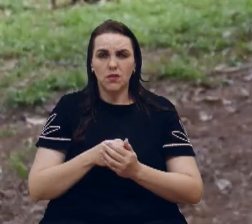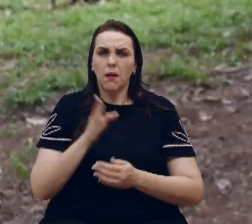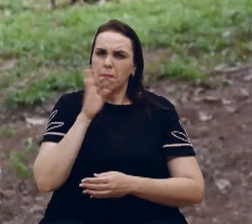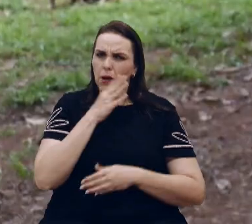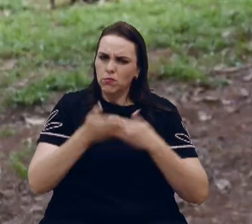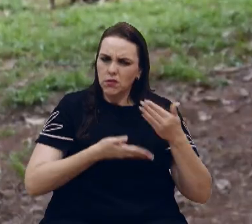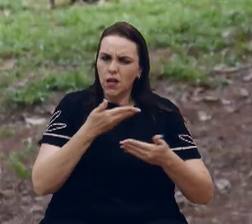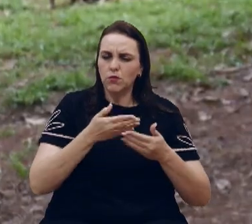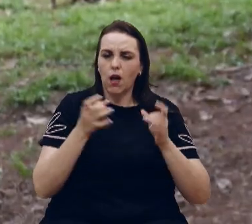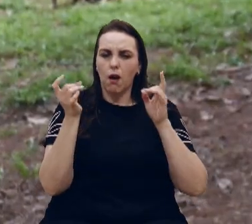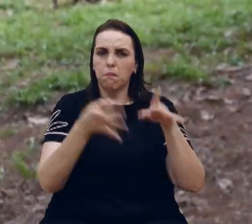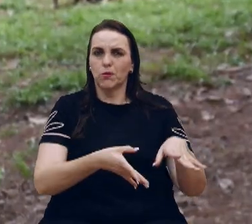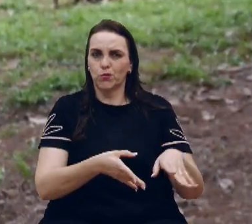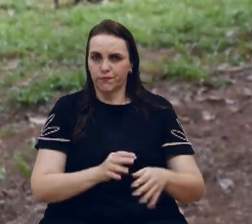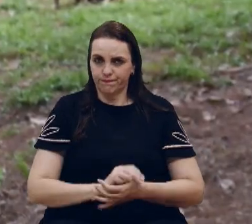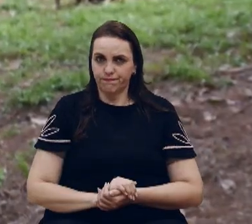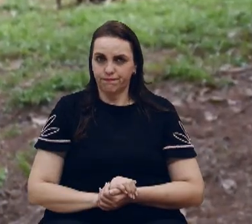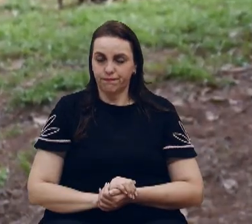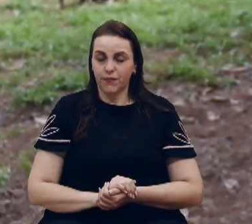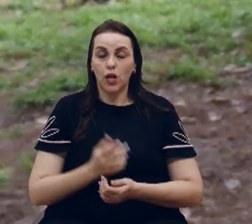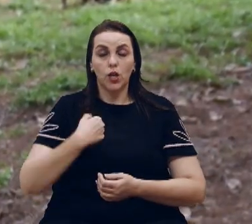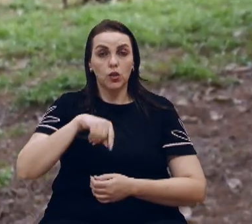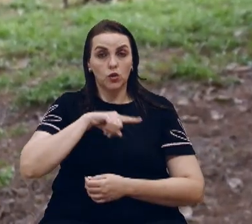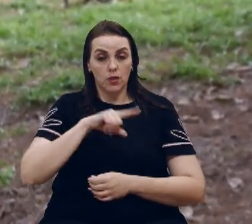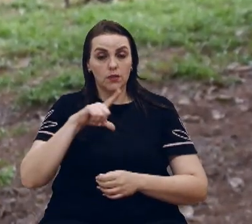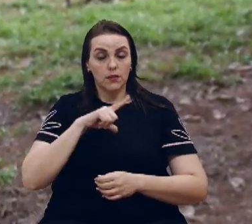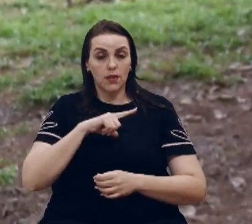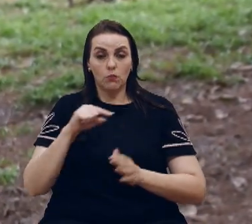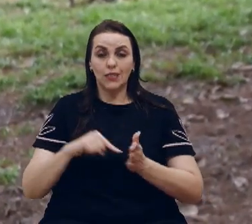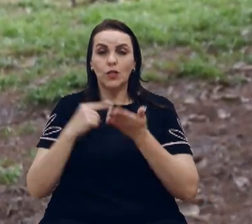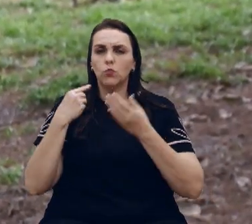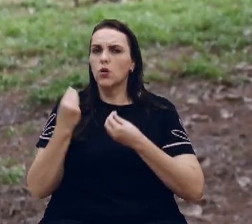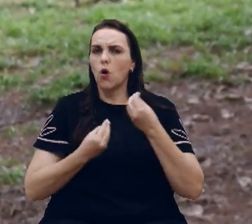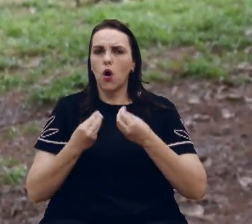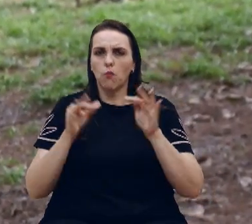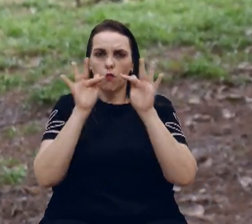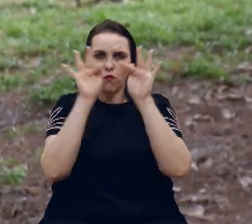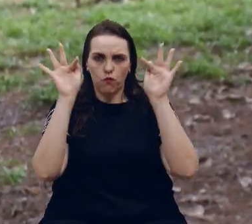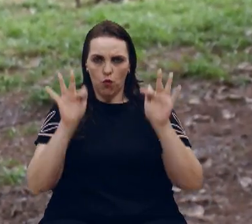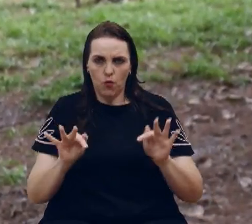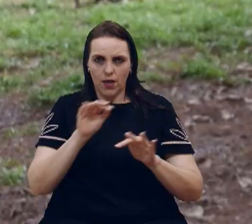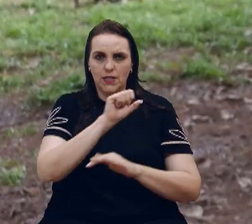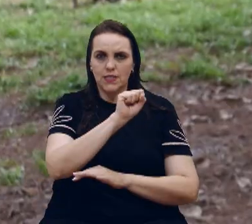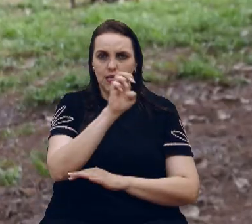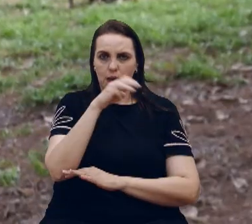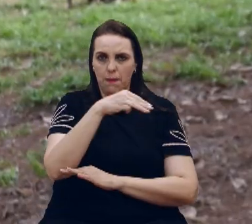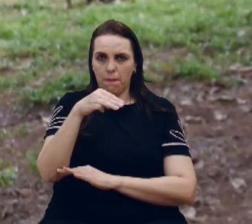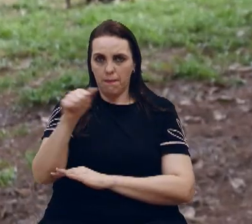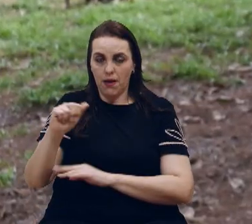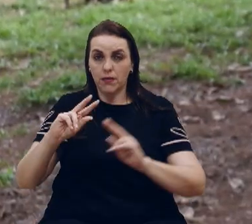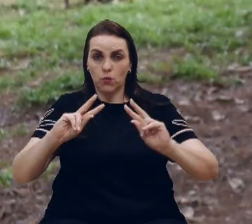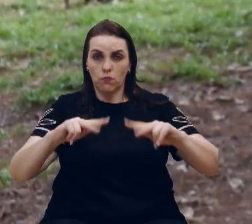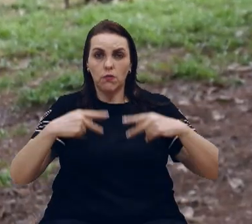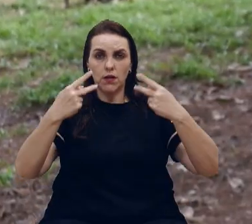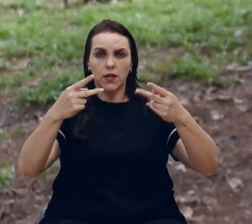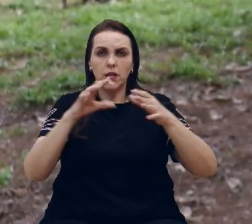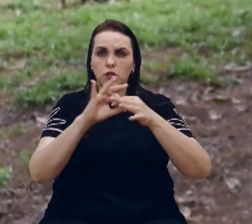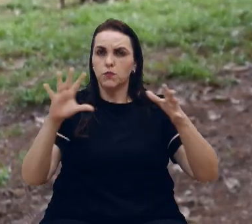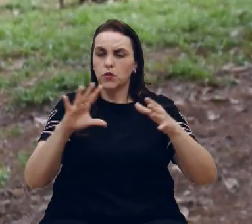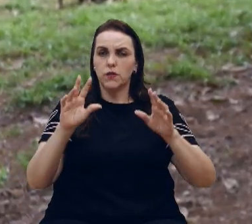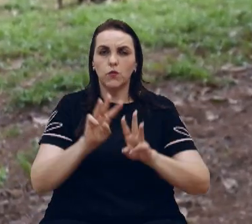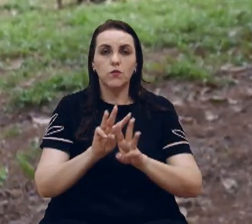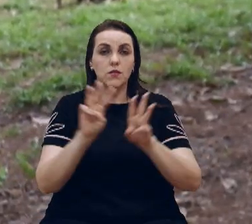abandono. Nós recebemos as denúncias através de um formulário lá na SEMAS, através de um link que tem disponível no site